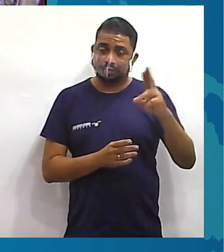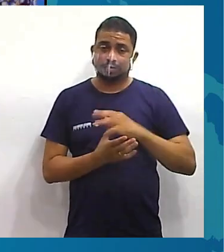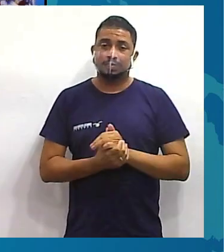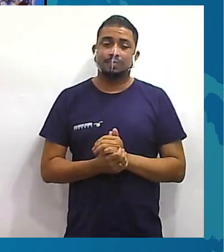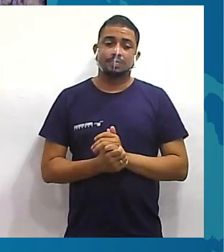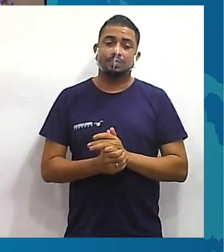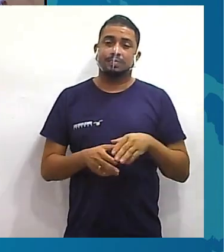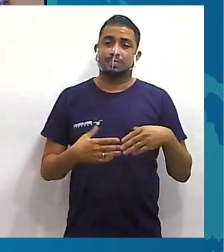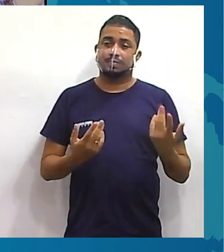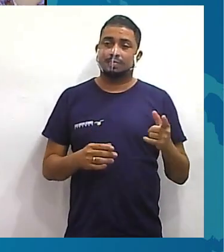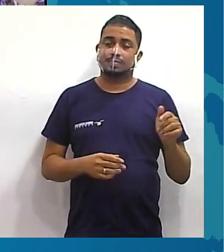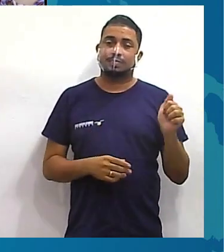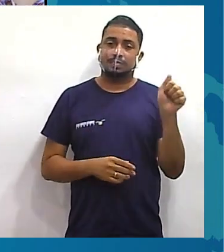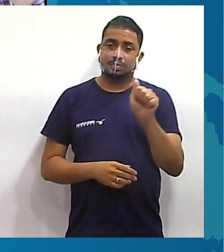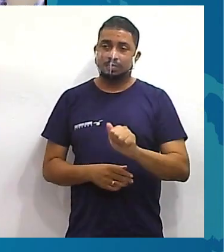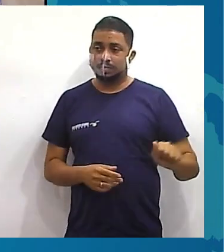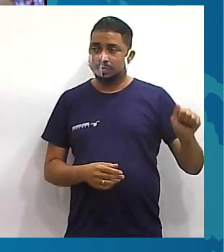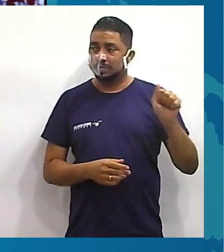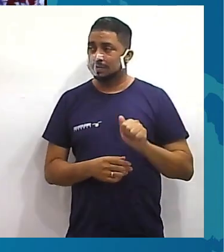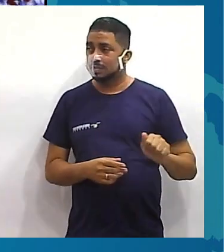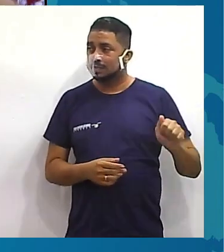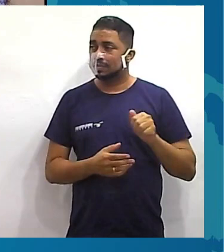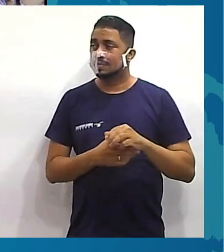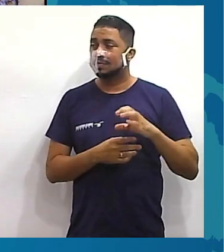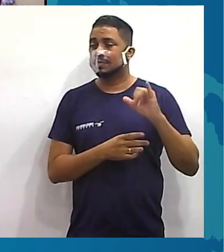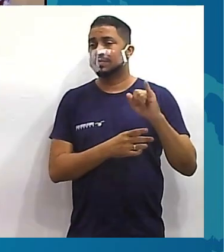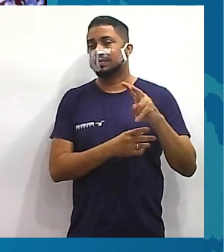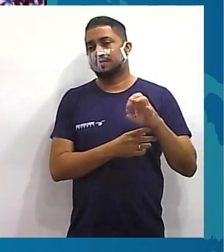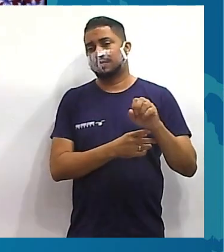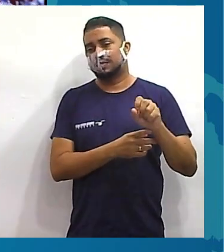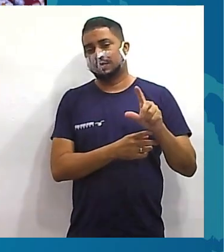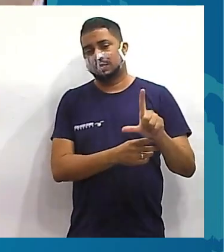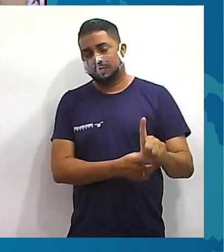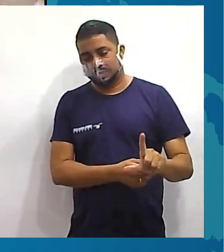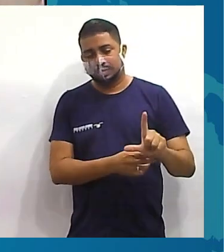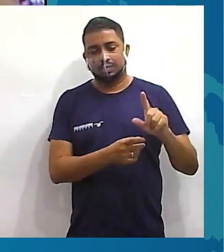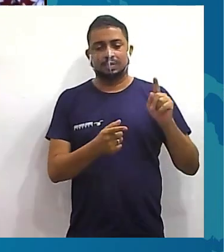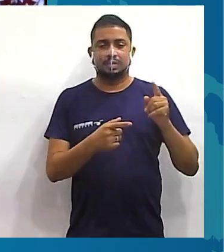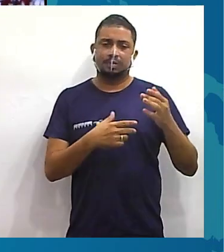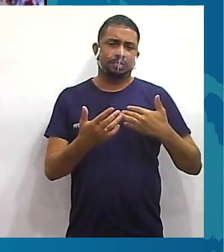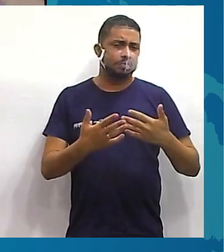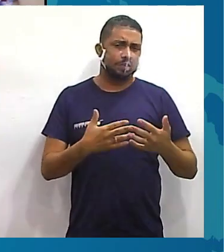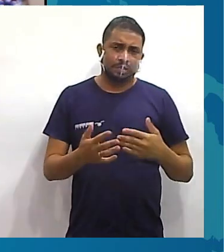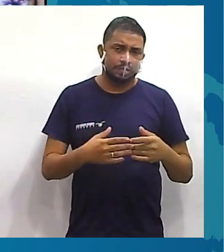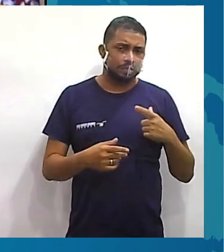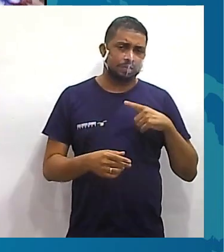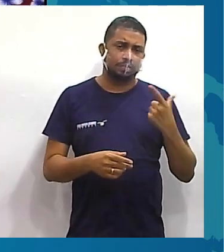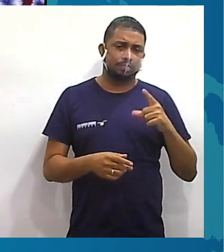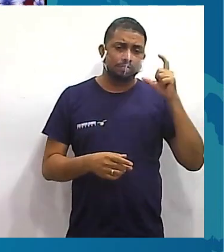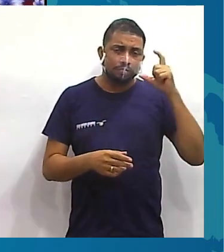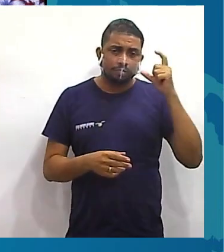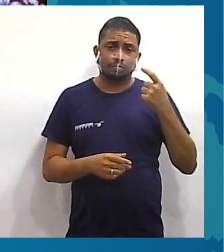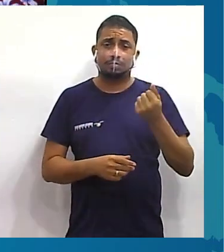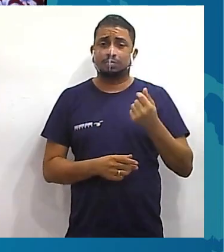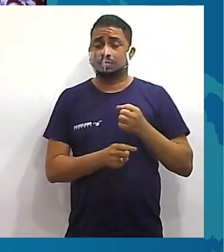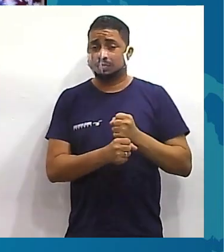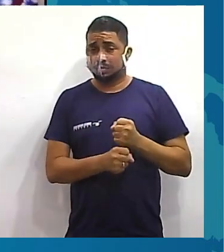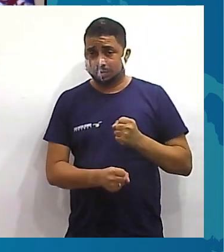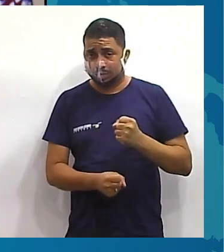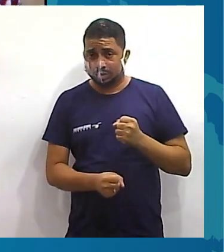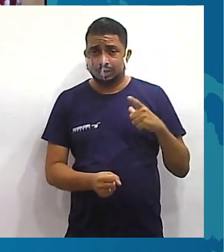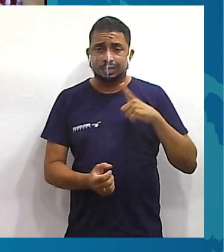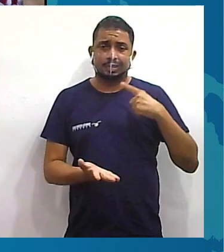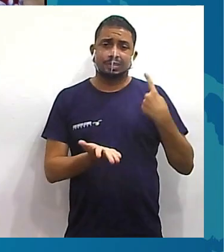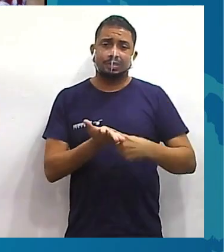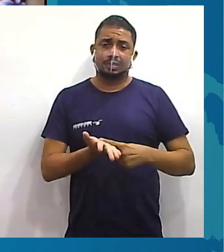é uma associação civil, independente e sem fins lucrativos. Ela é registrada,